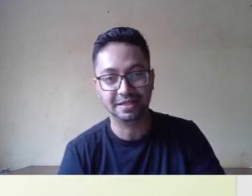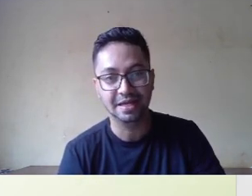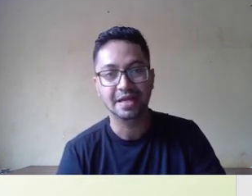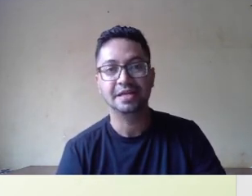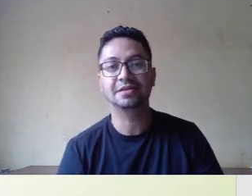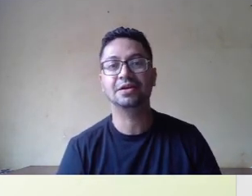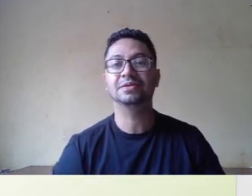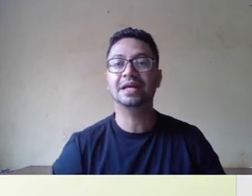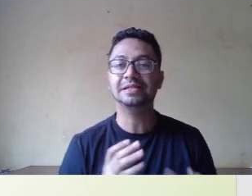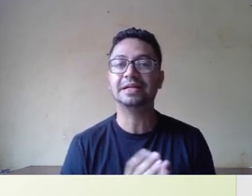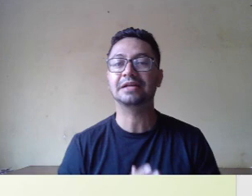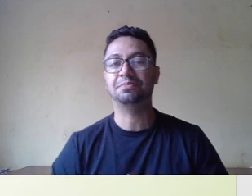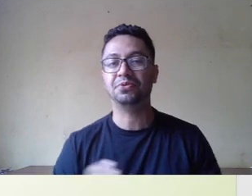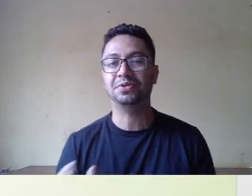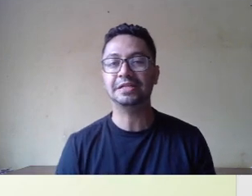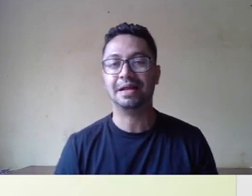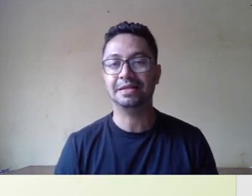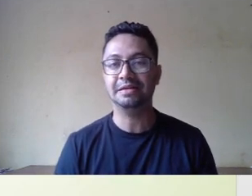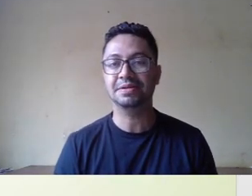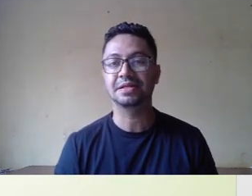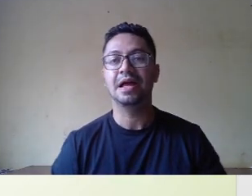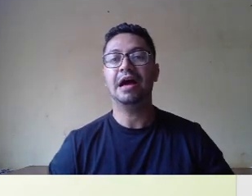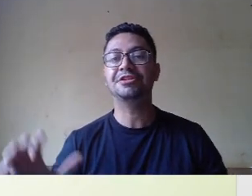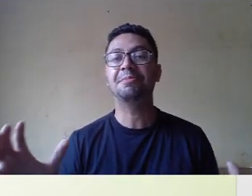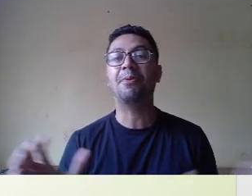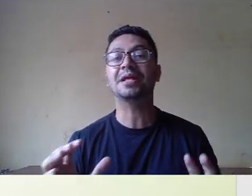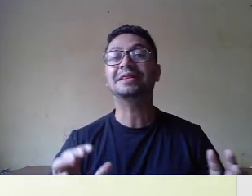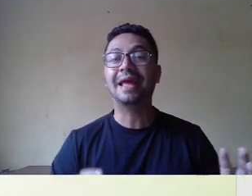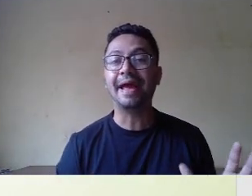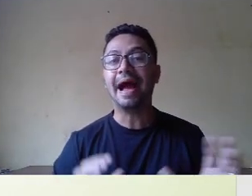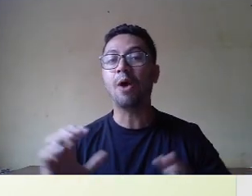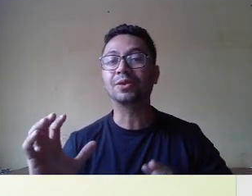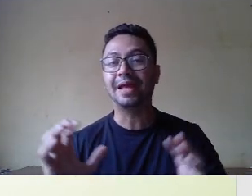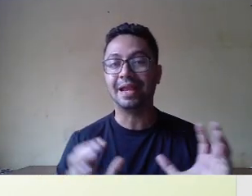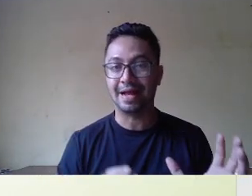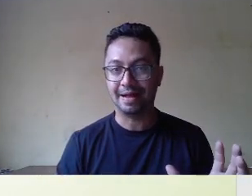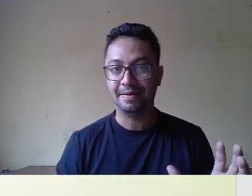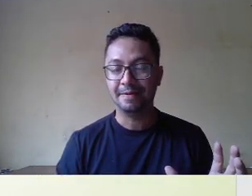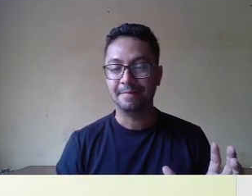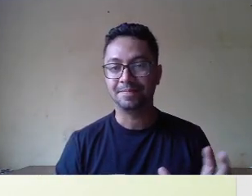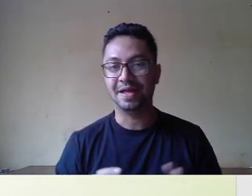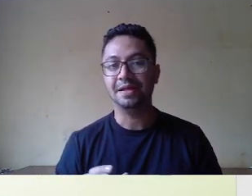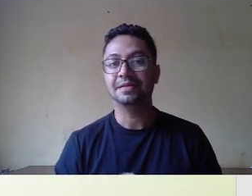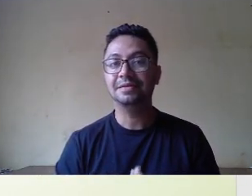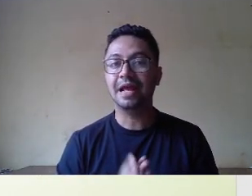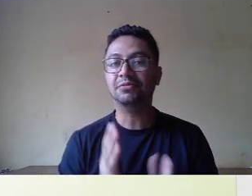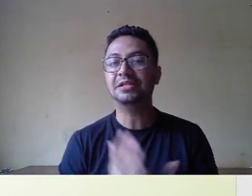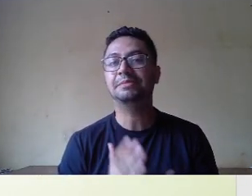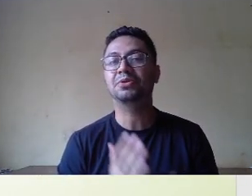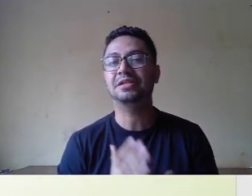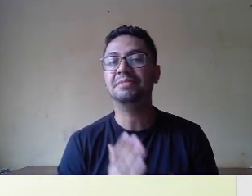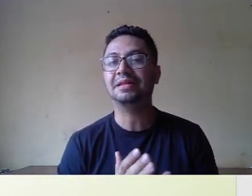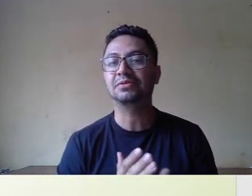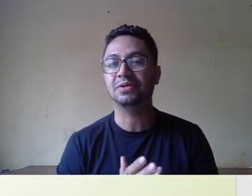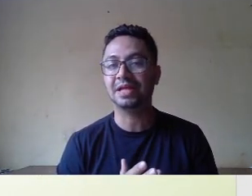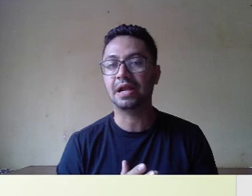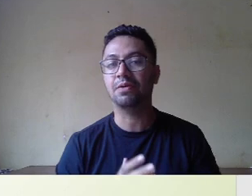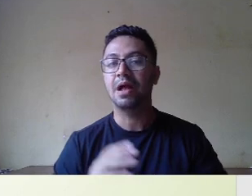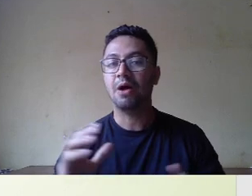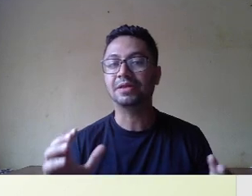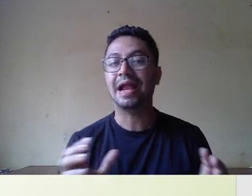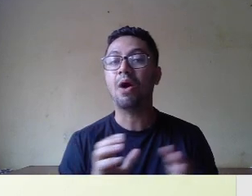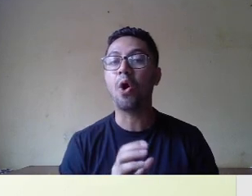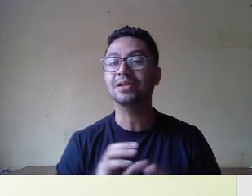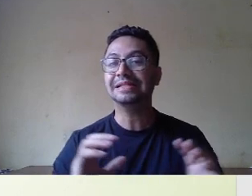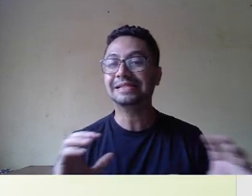Libras aqui. Então, nesse caso, do português para Libras, a gente pode até alterar, né, dentro desse procedimento de tradução